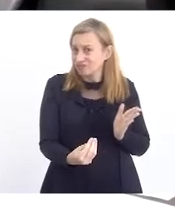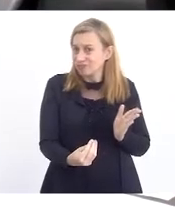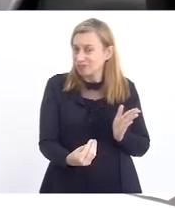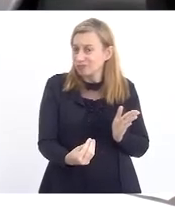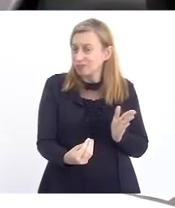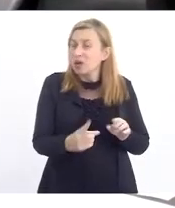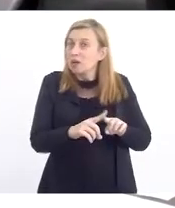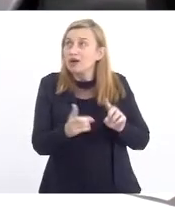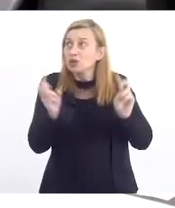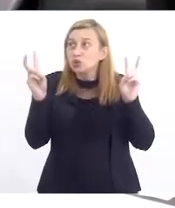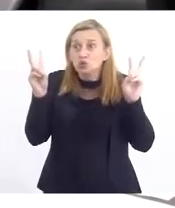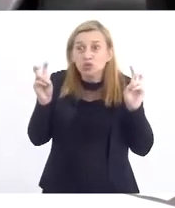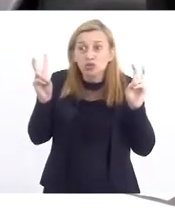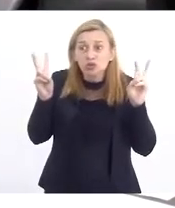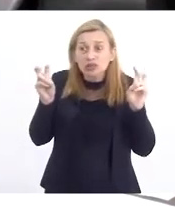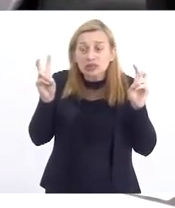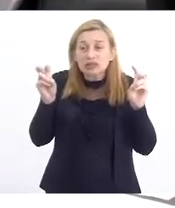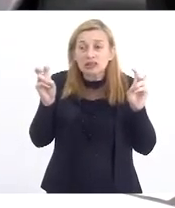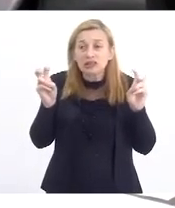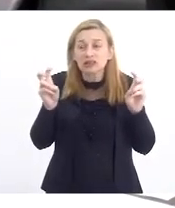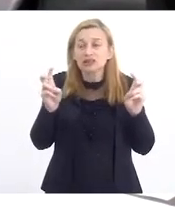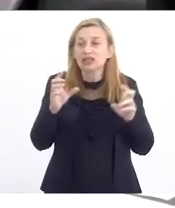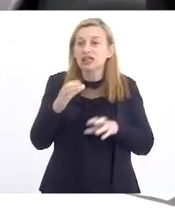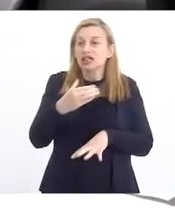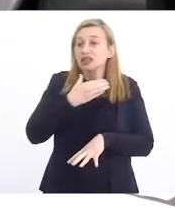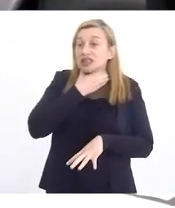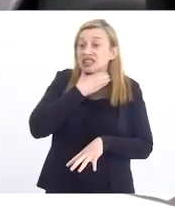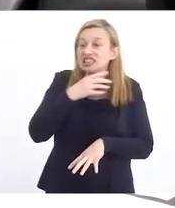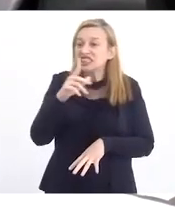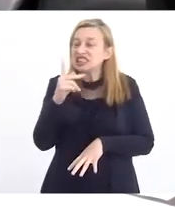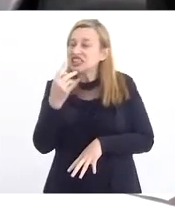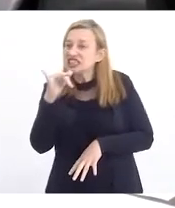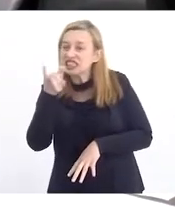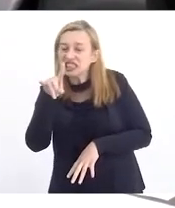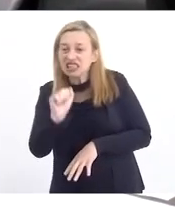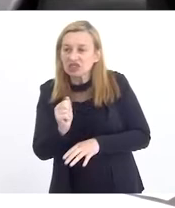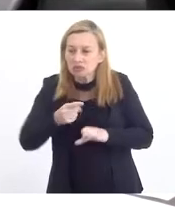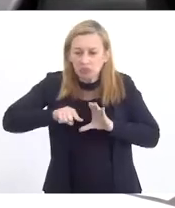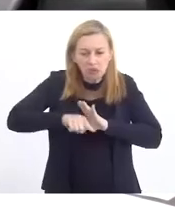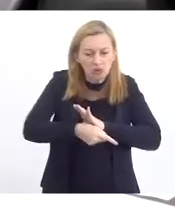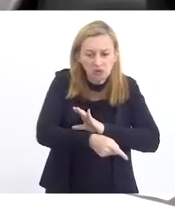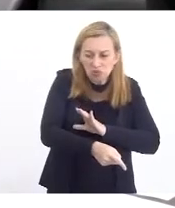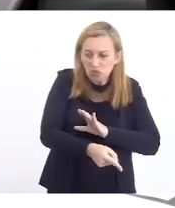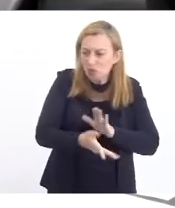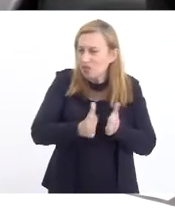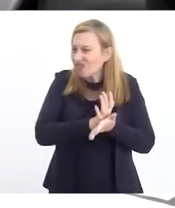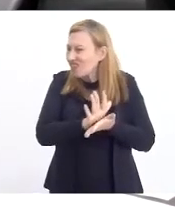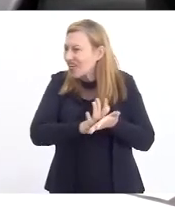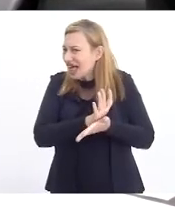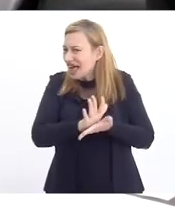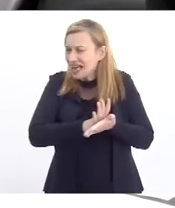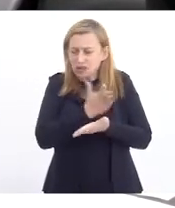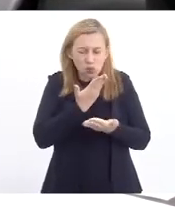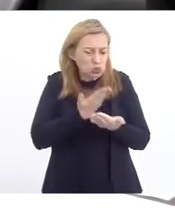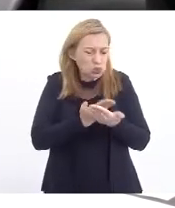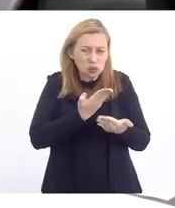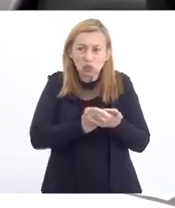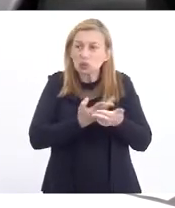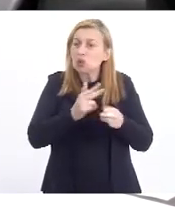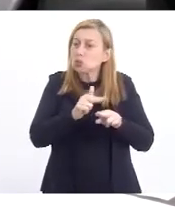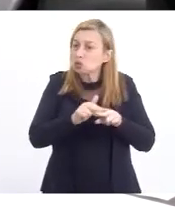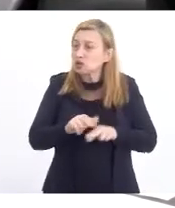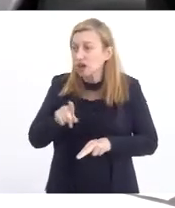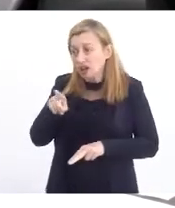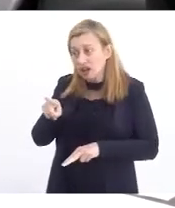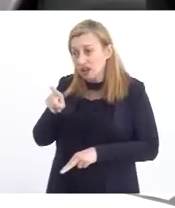Mas, sobre a questão da crise hídrica, não se aprofundou análise nenhuma. Tanto é que, ali na